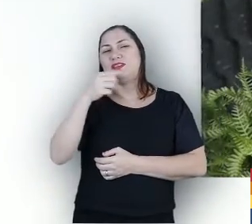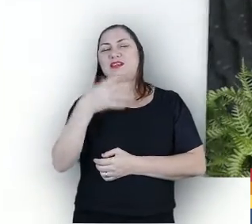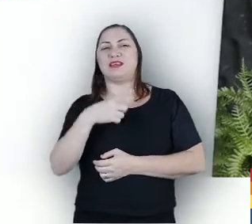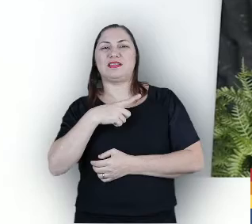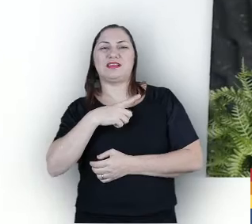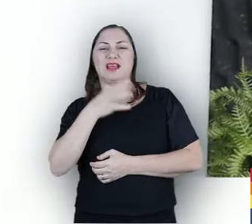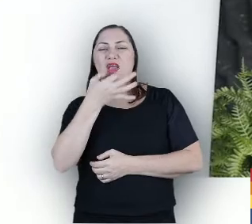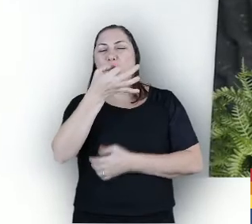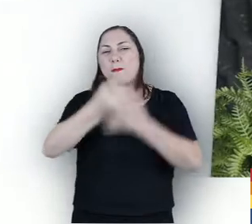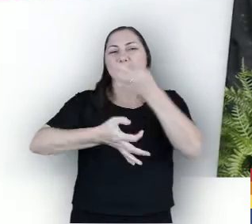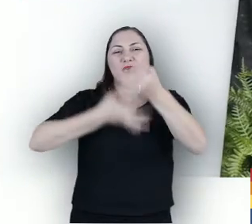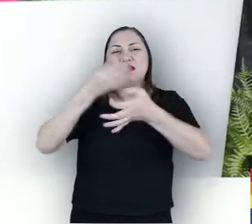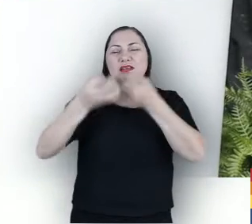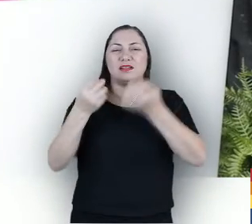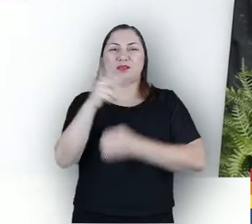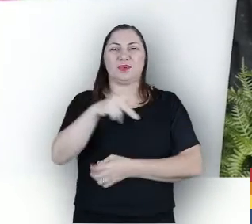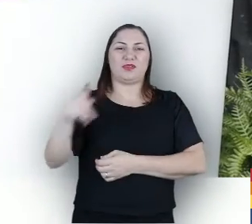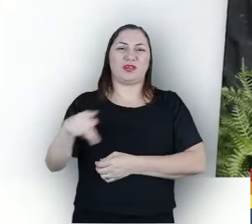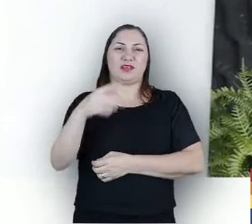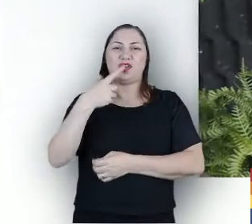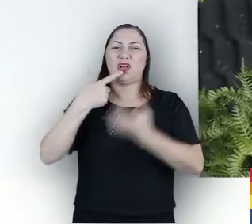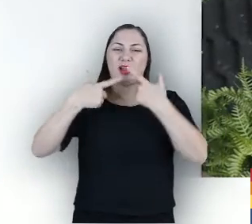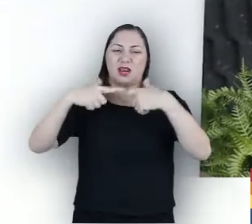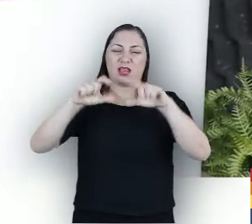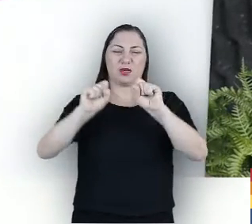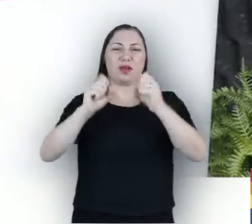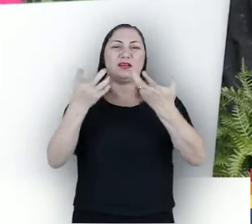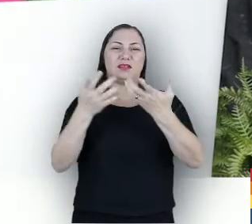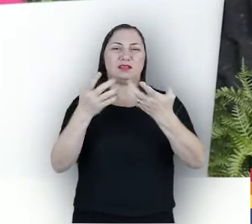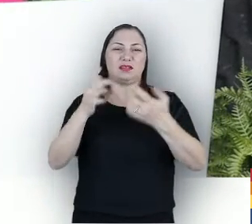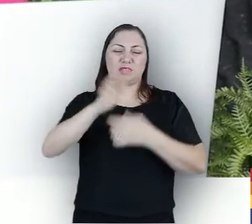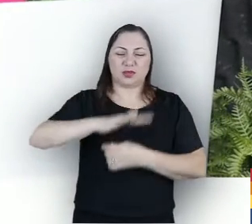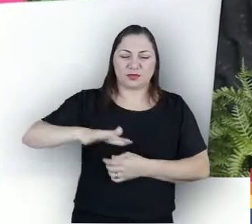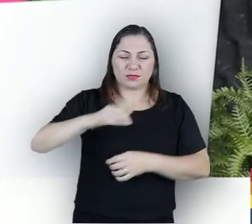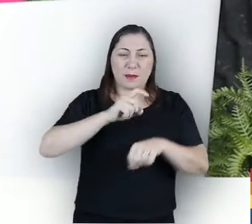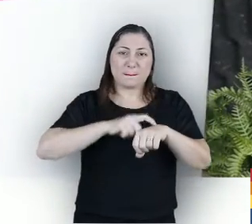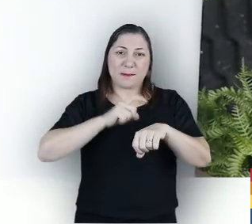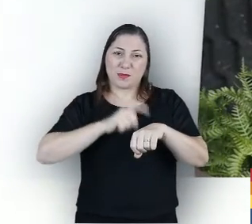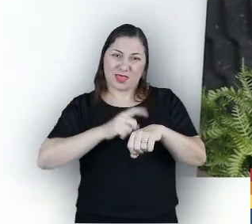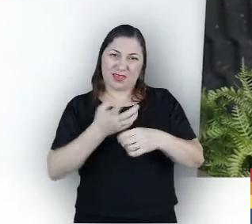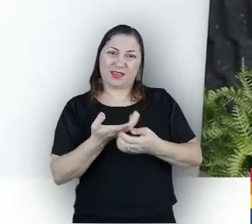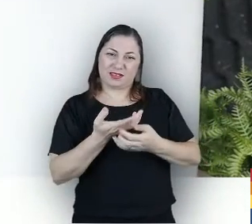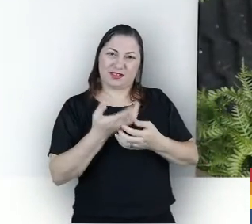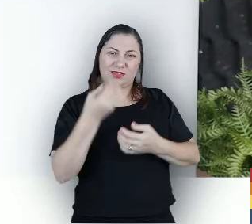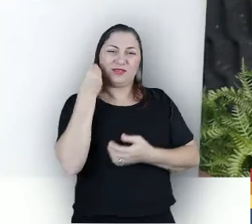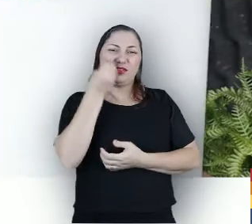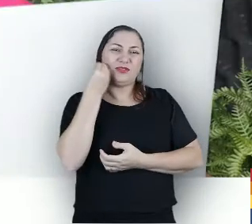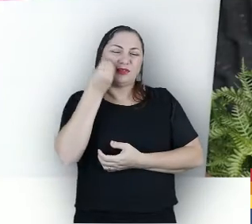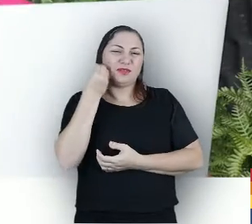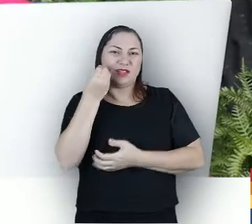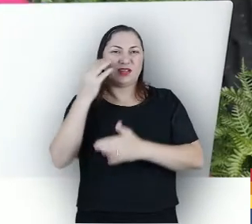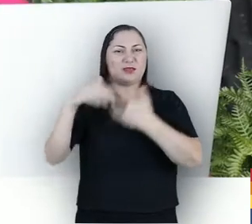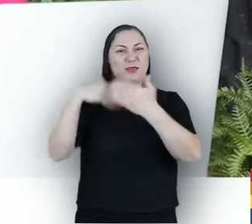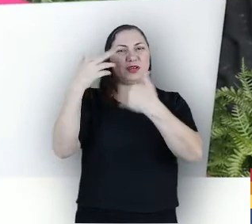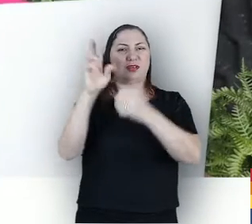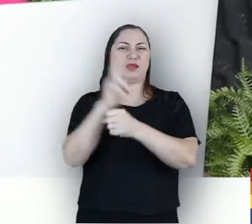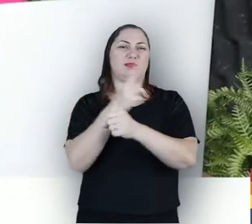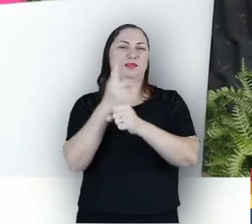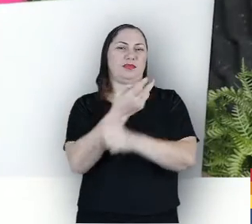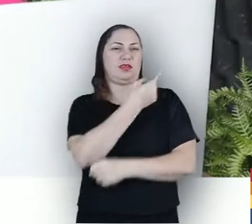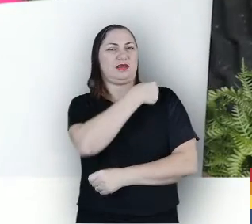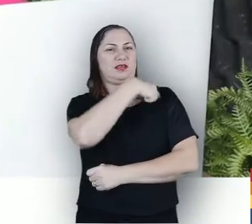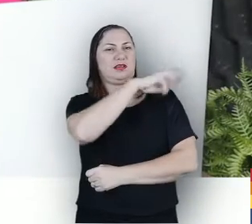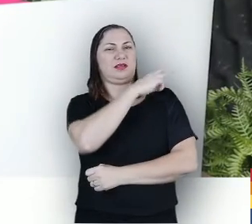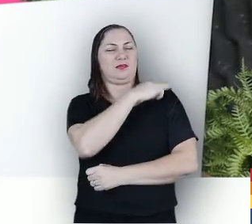etapa final do nosso seminário. E para finalizarmos, eu gostaria de ouvir vocês, professores, que vocês têm